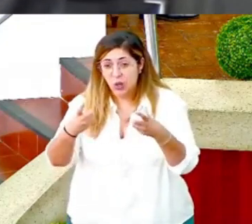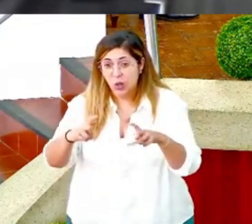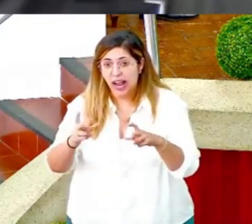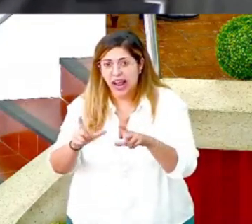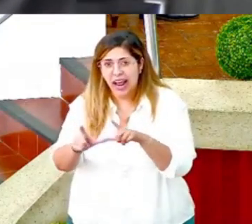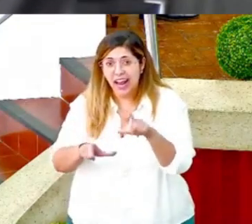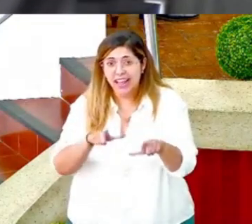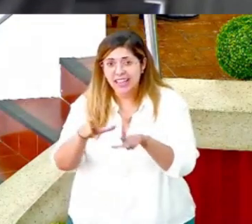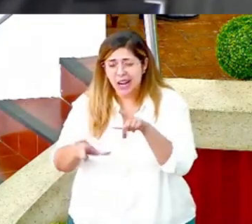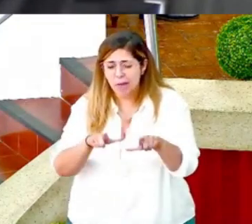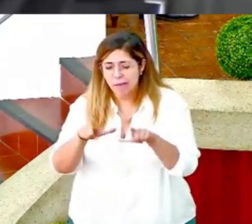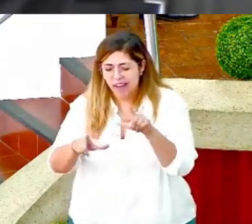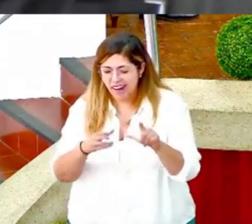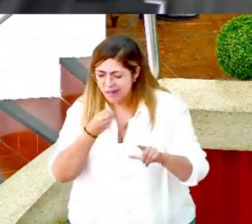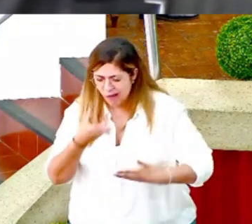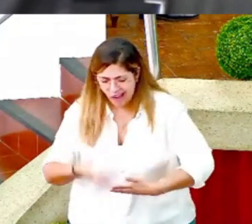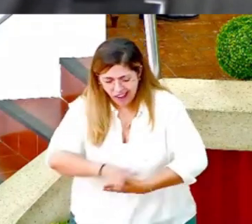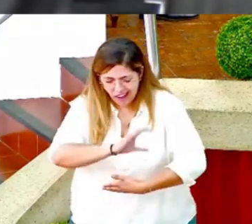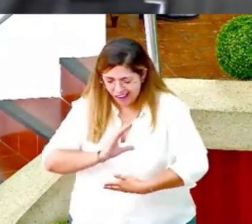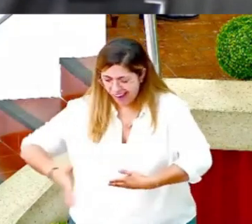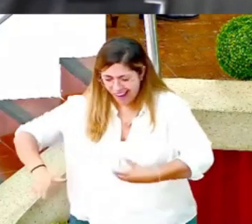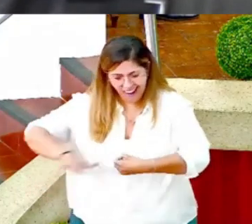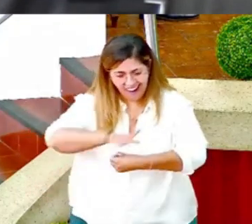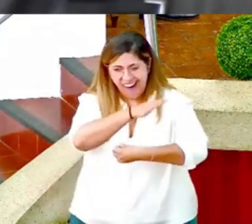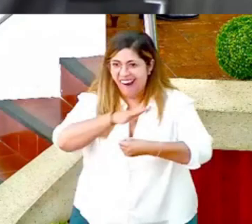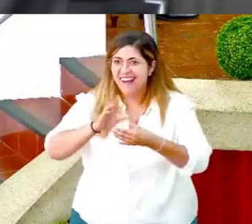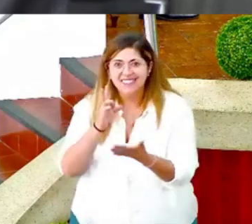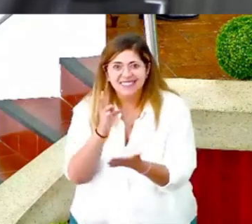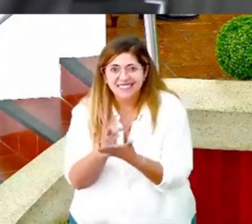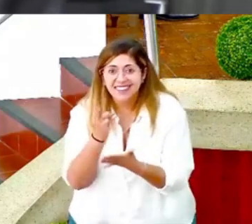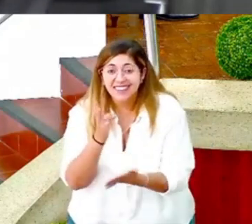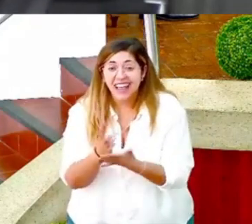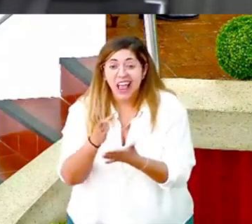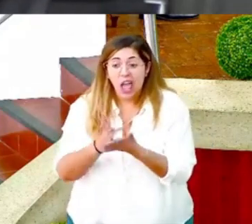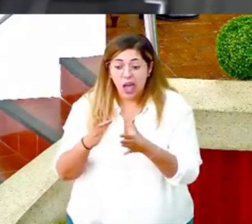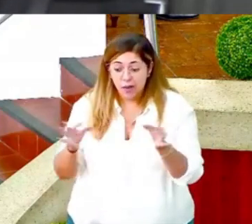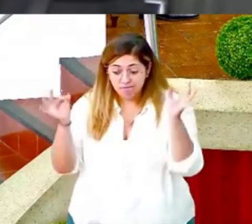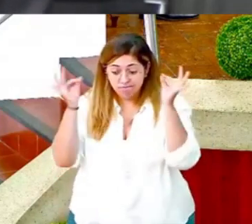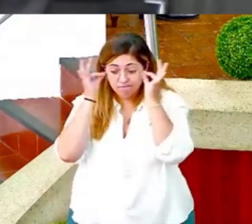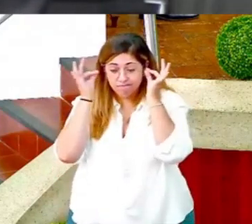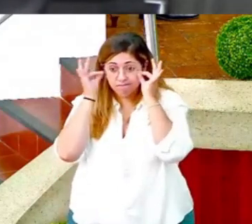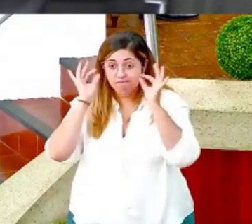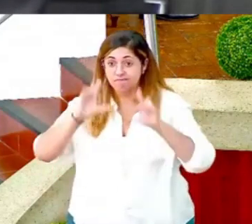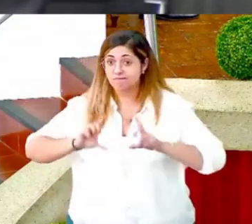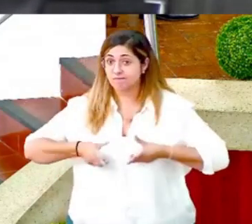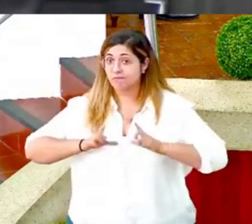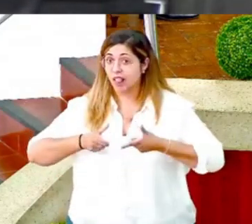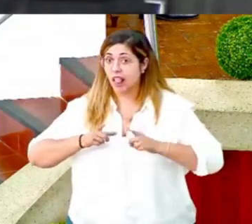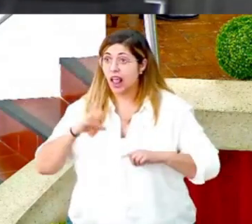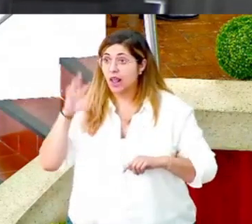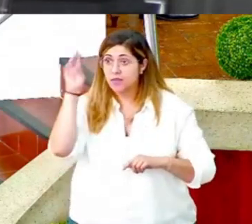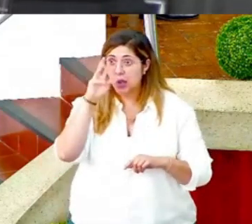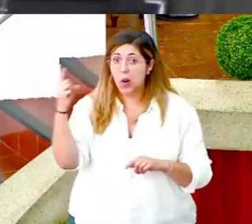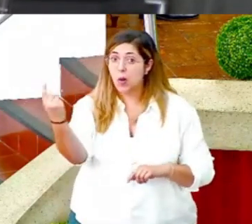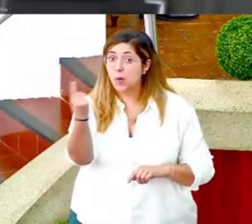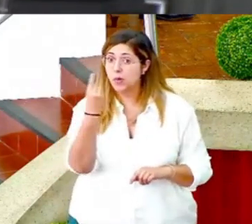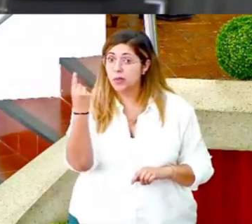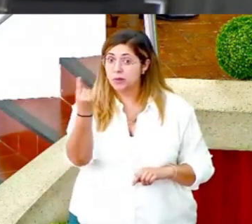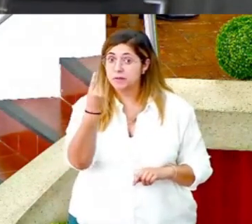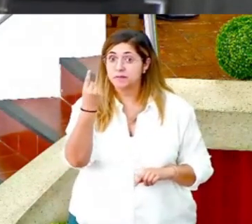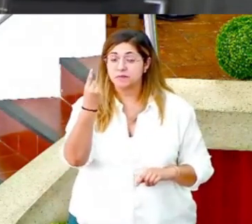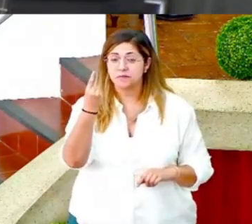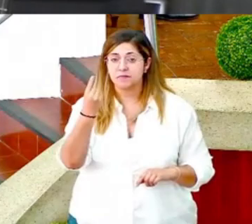Versículo 4. Ouve, Israel, o Senhor, nosso Deus, é o único Senhor. Lembre-se, é